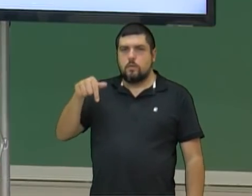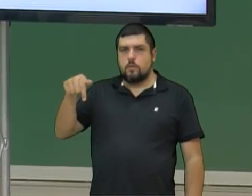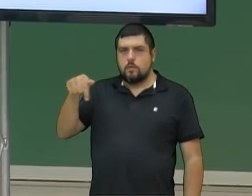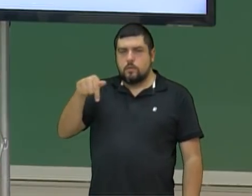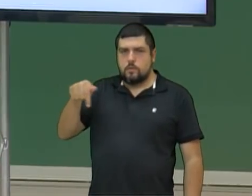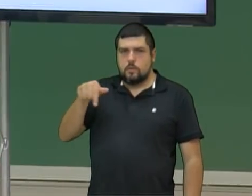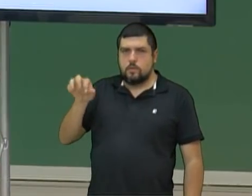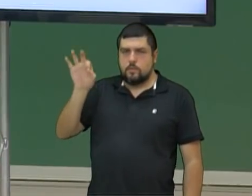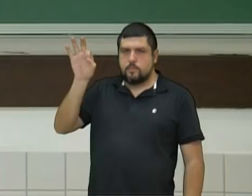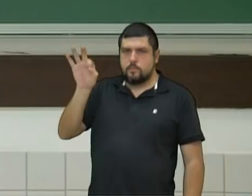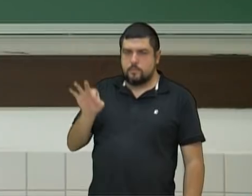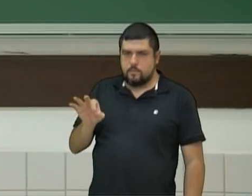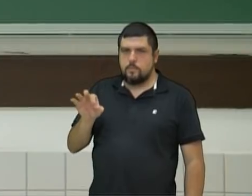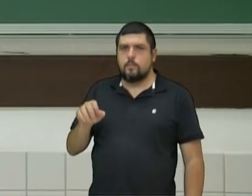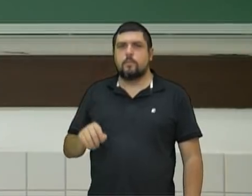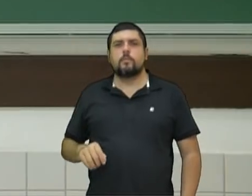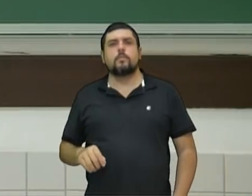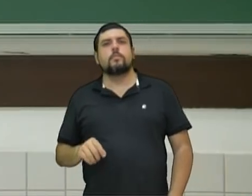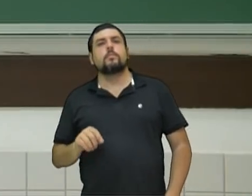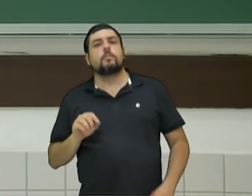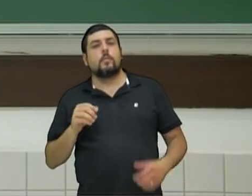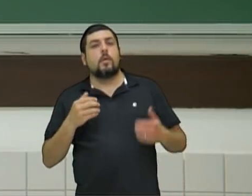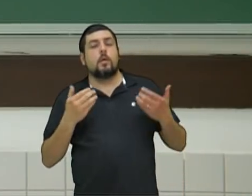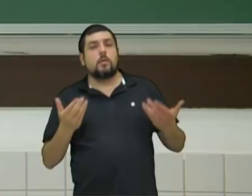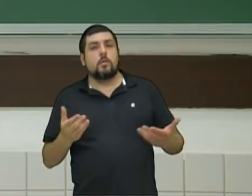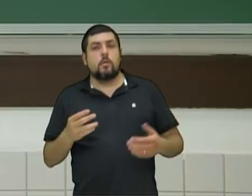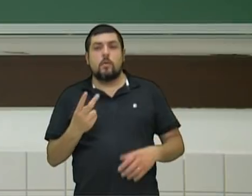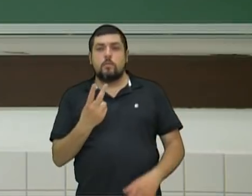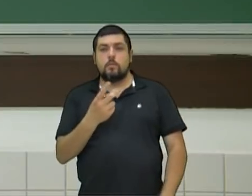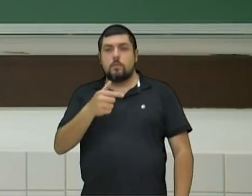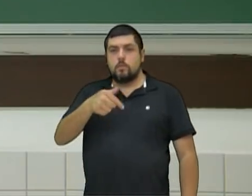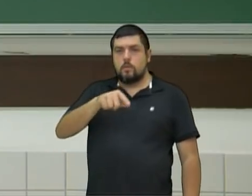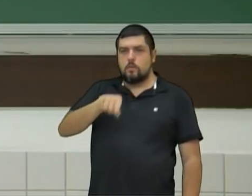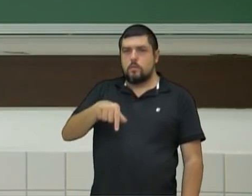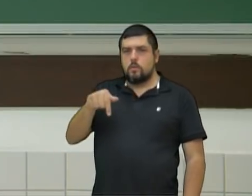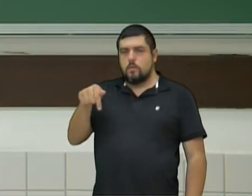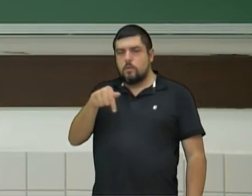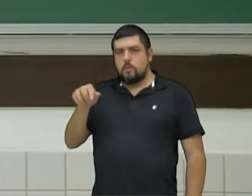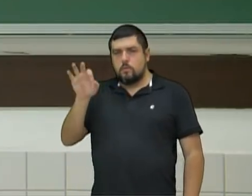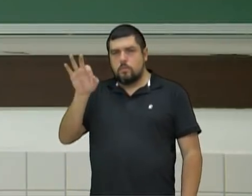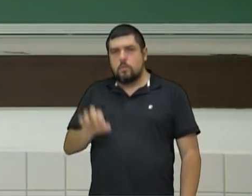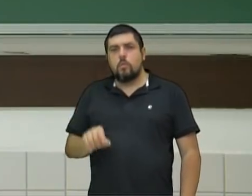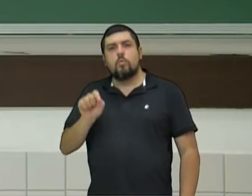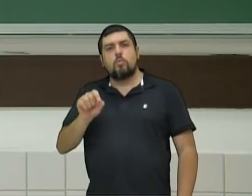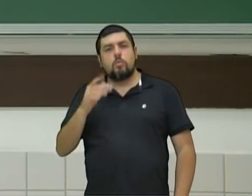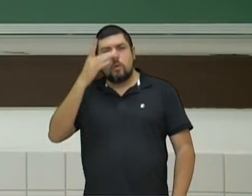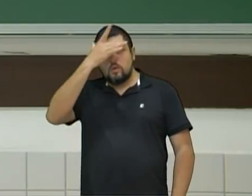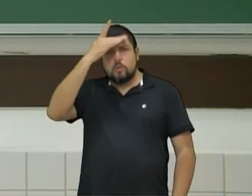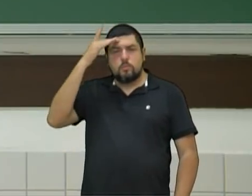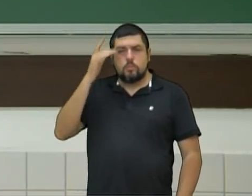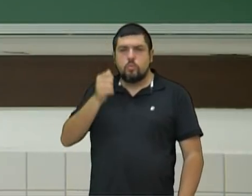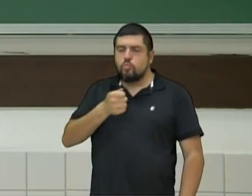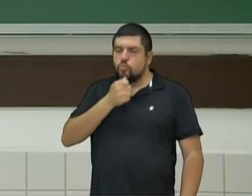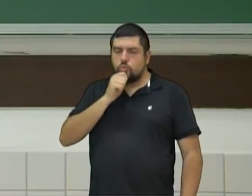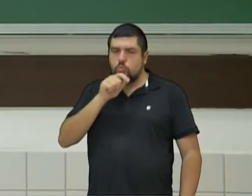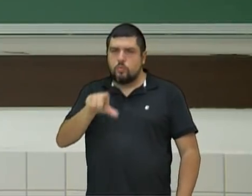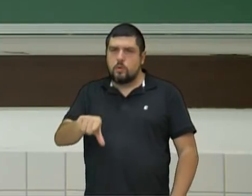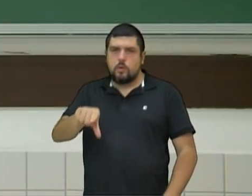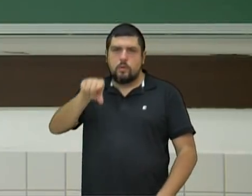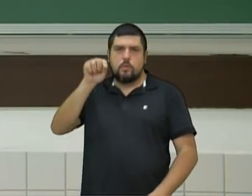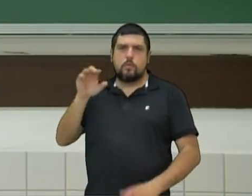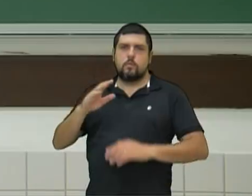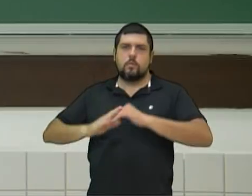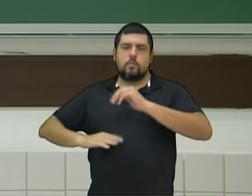27,77% nessa pesquisa, que são 10 pessoas, ainda não decidiram a profissão, tá bom? Então, nós analisamos aí em porcentagem aquela